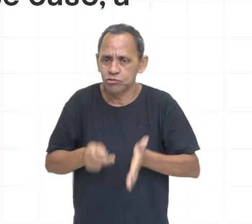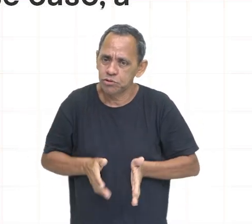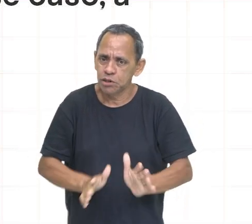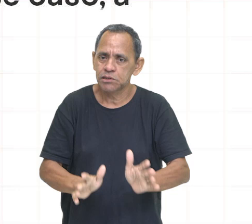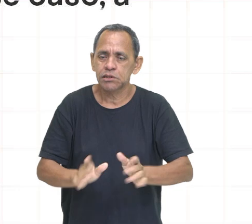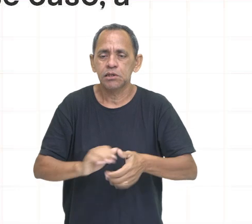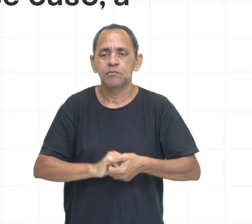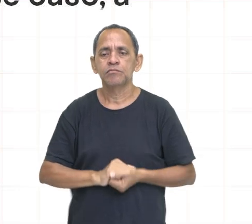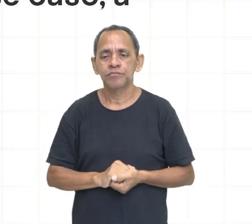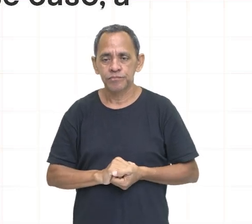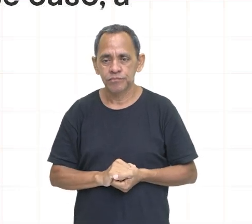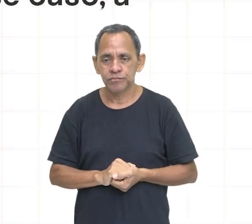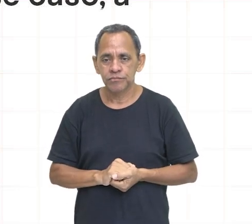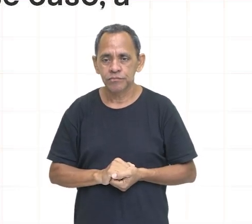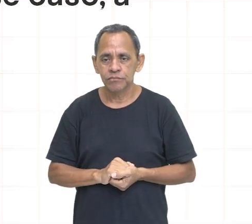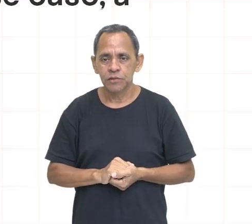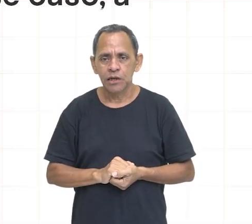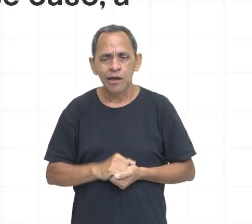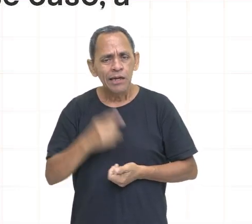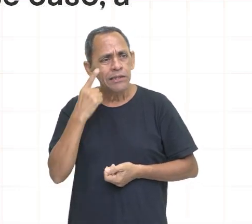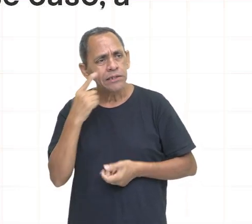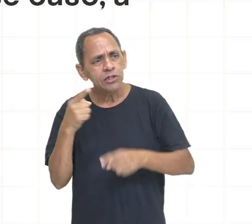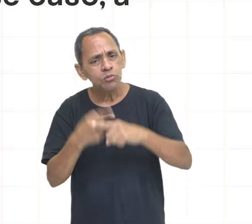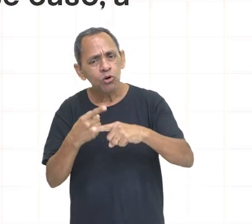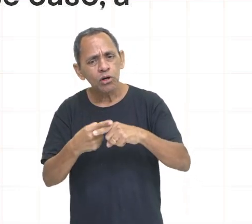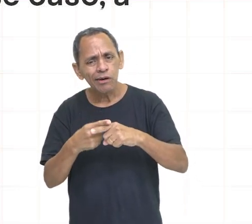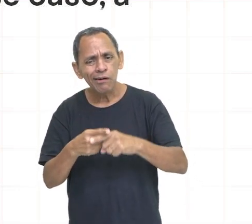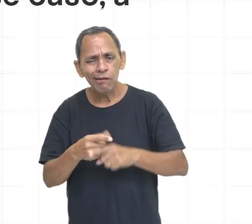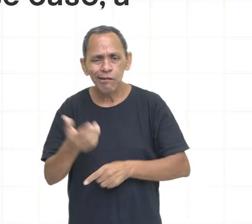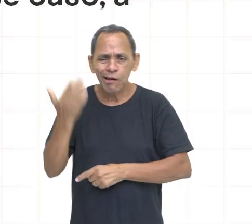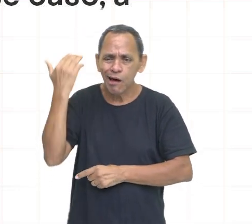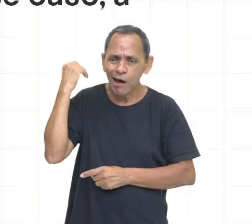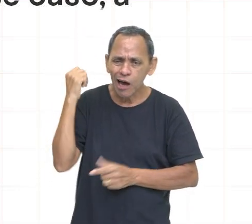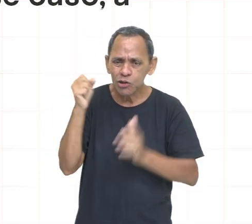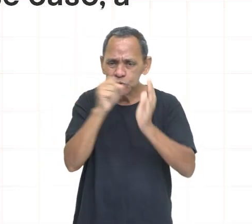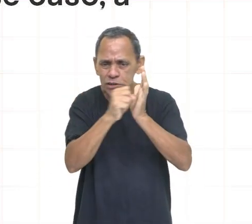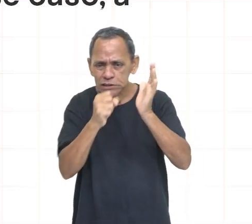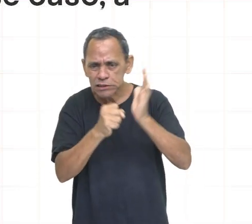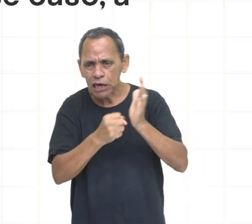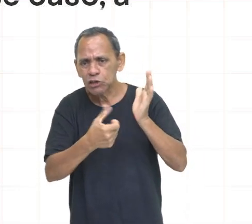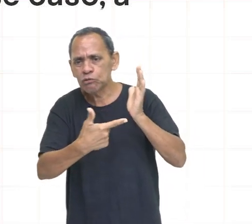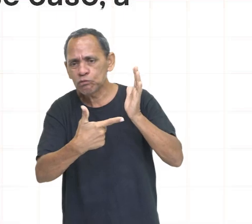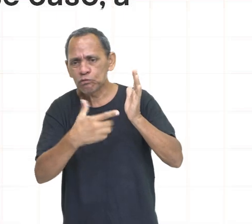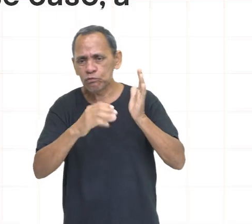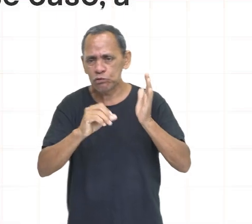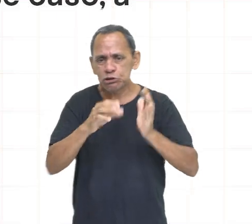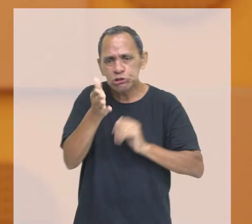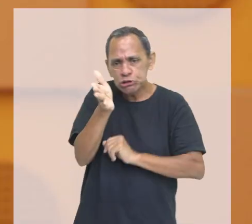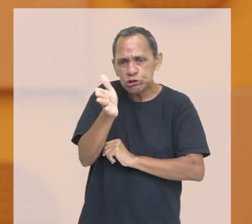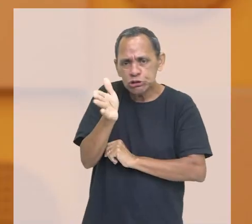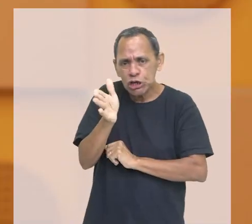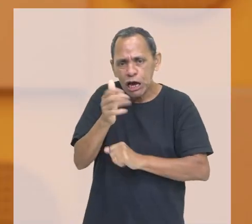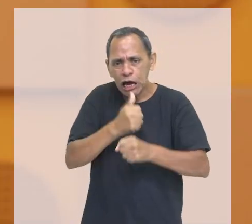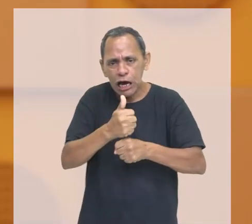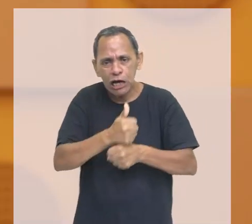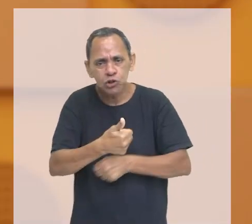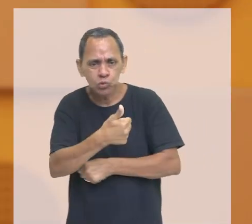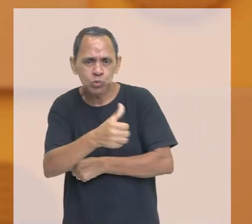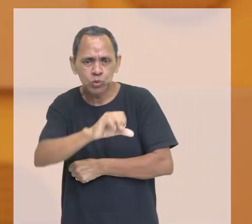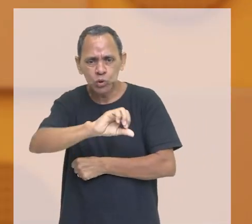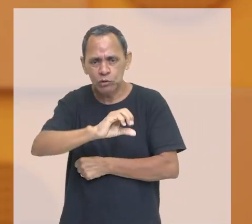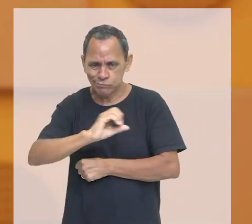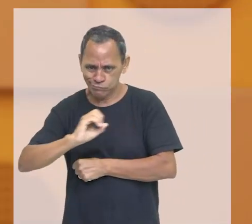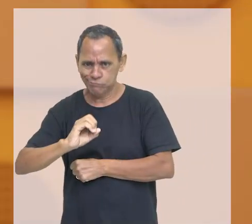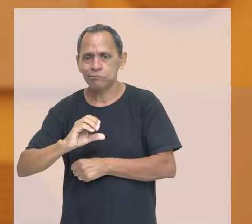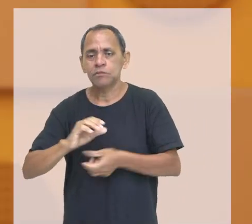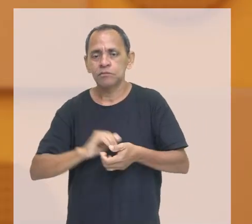isso é interessante, porque a gente já está no século XX, nos anos de 1900. 1900. E como que o senhor fala que